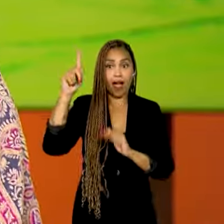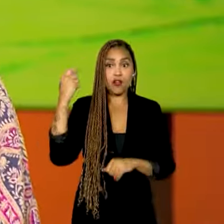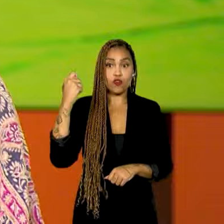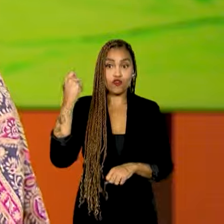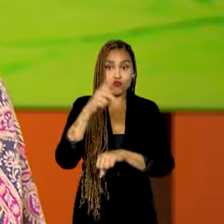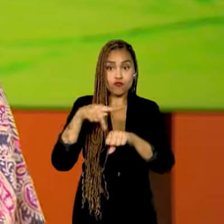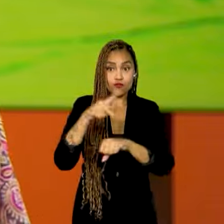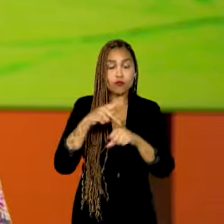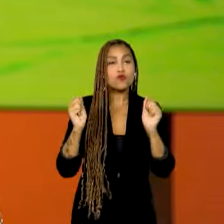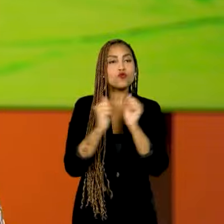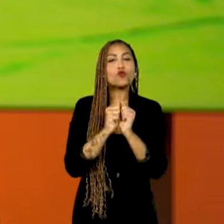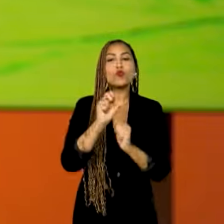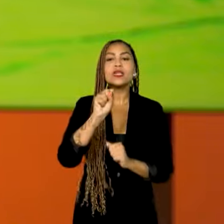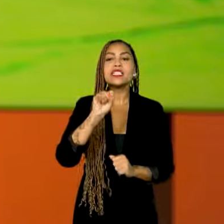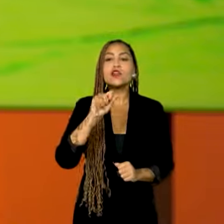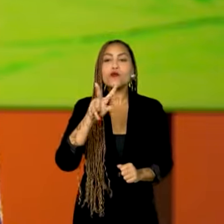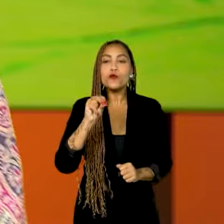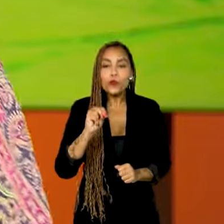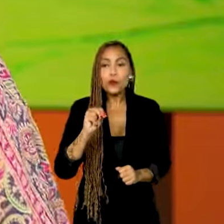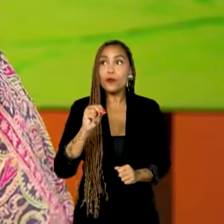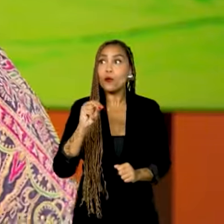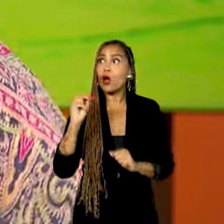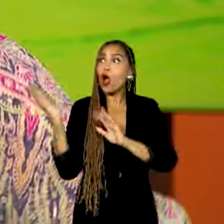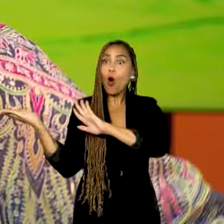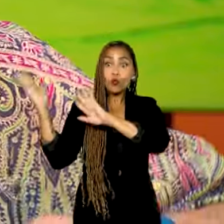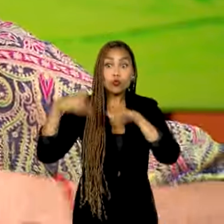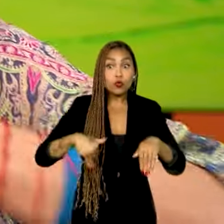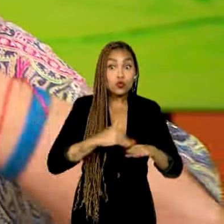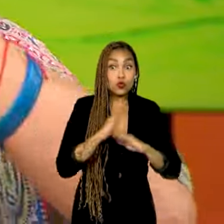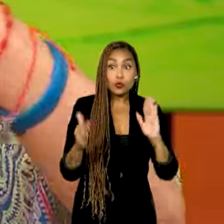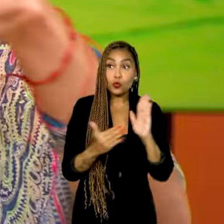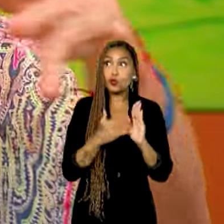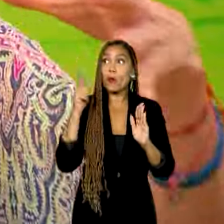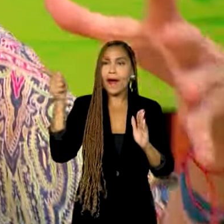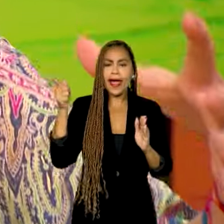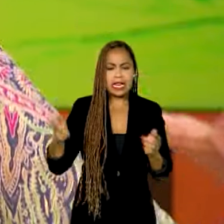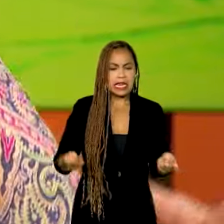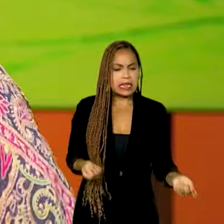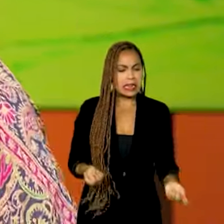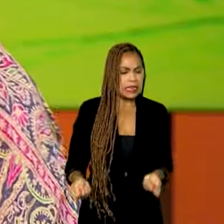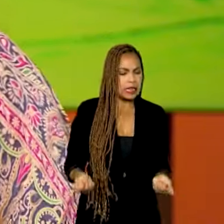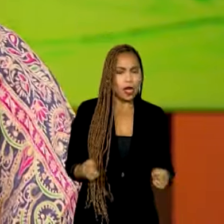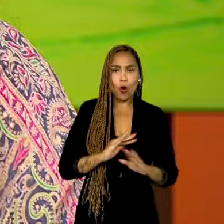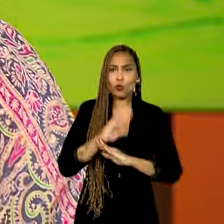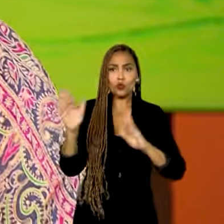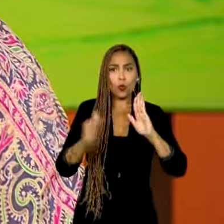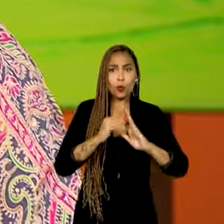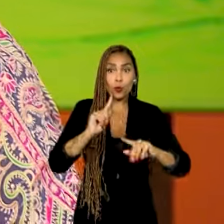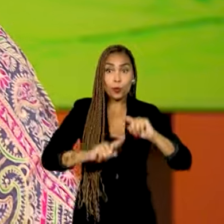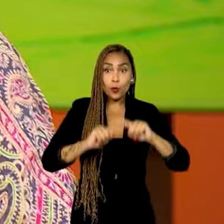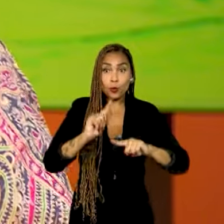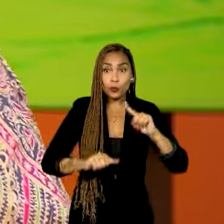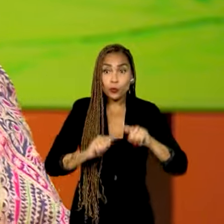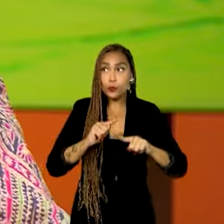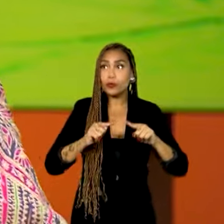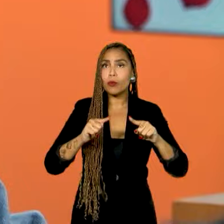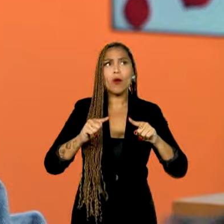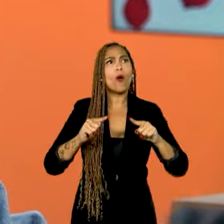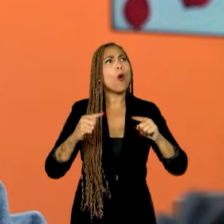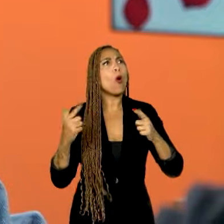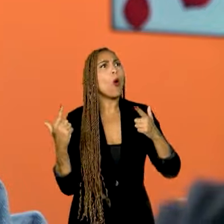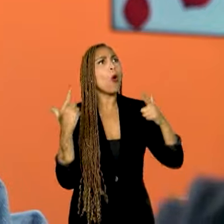com o Silvio. Em vez de trazer tudo pra cá, e eles tendo que dominar todo o produto num lugar, num outro país... Num